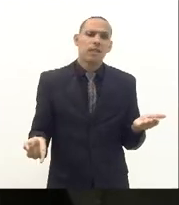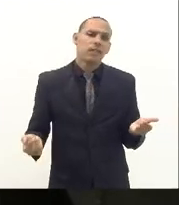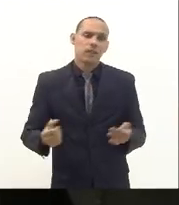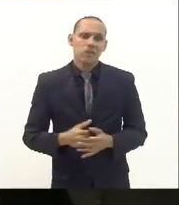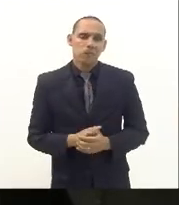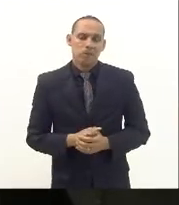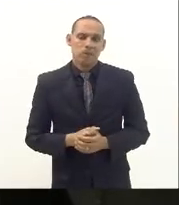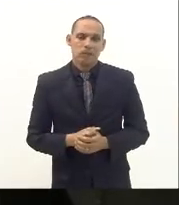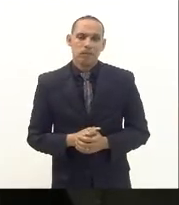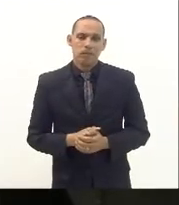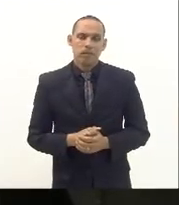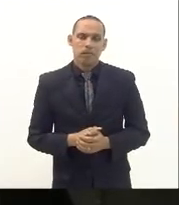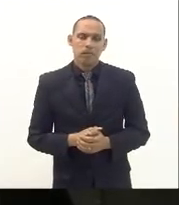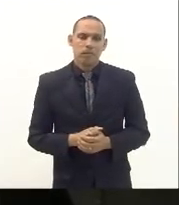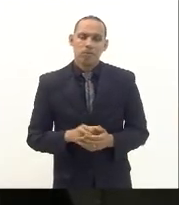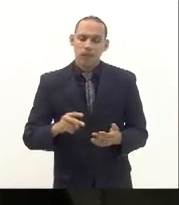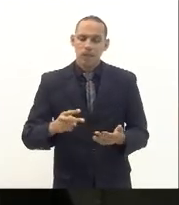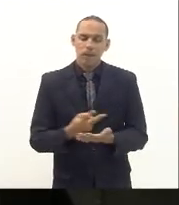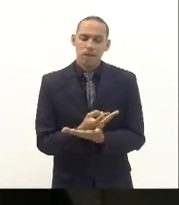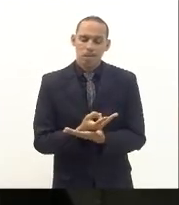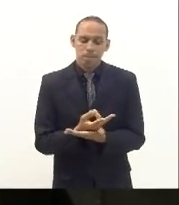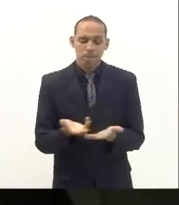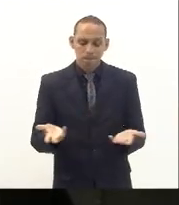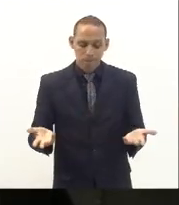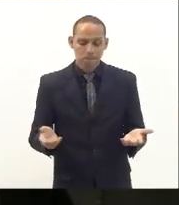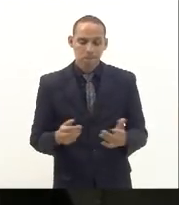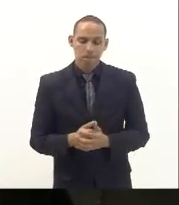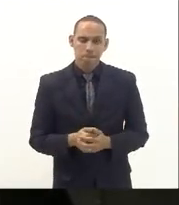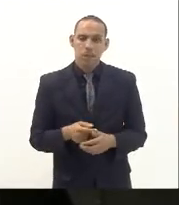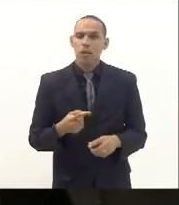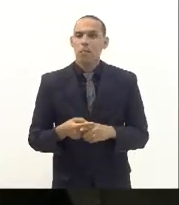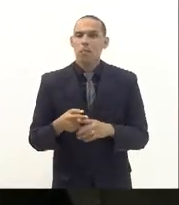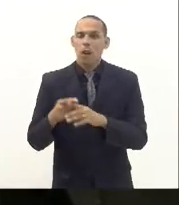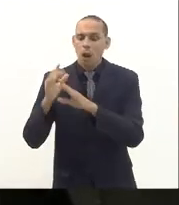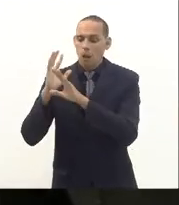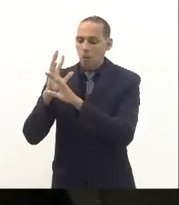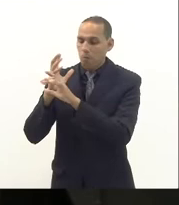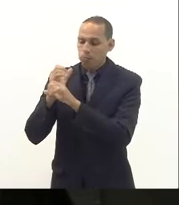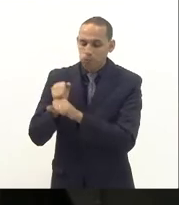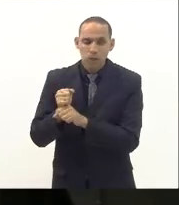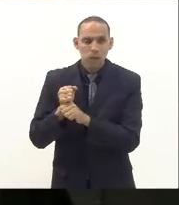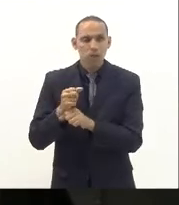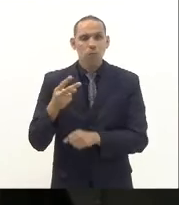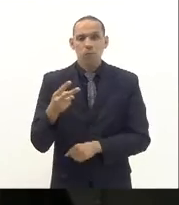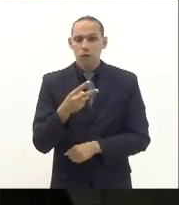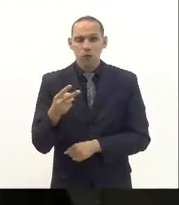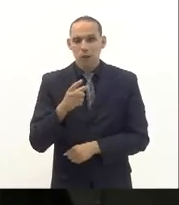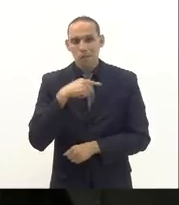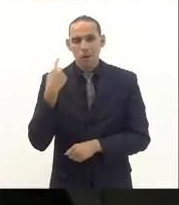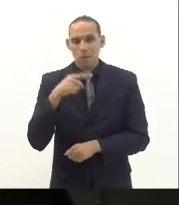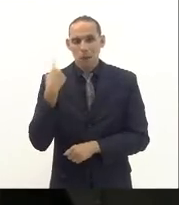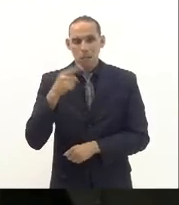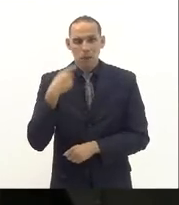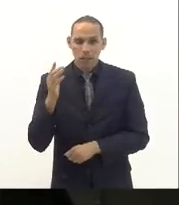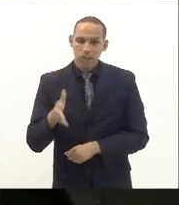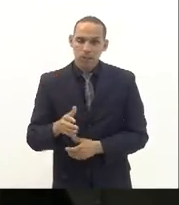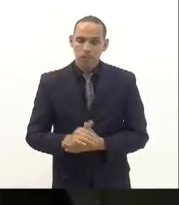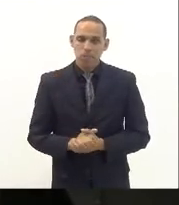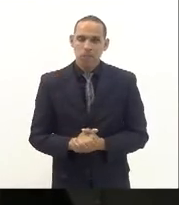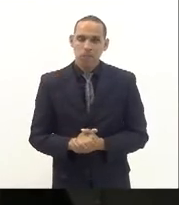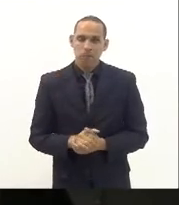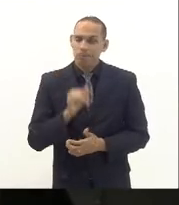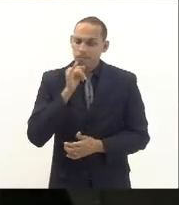o ocorrido porque já se soma 22 mortes não há